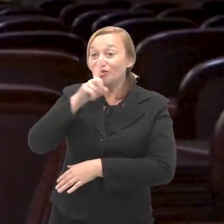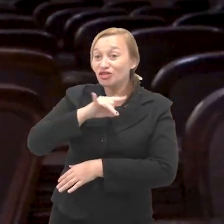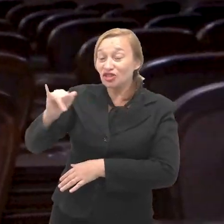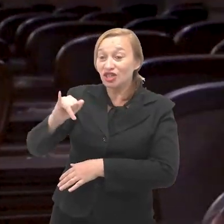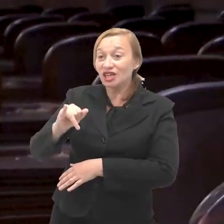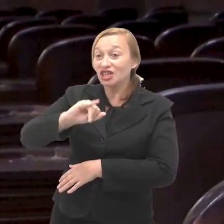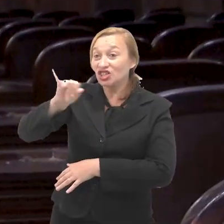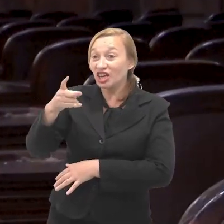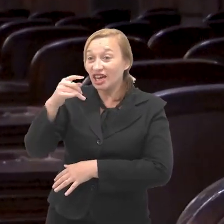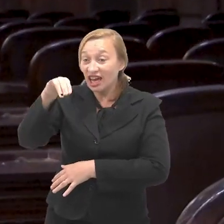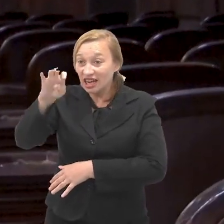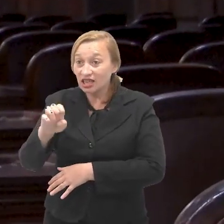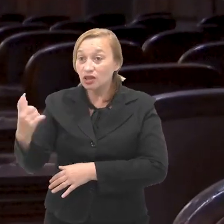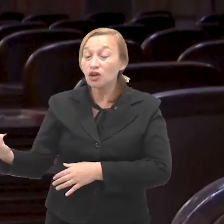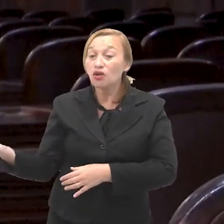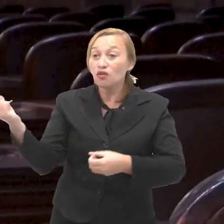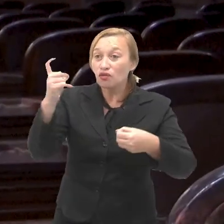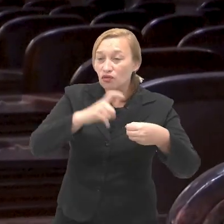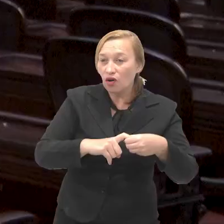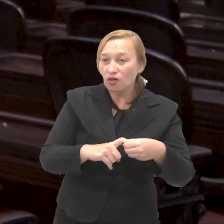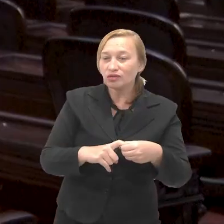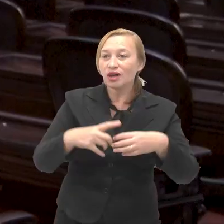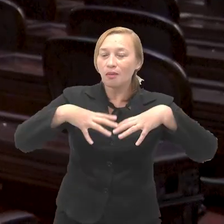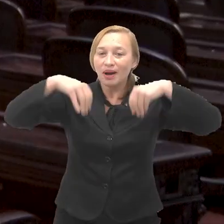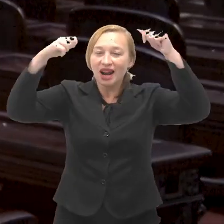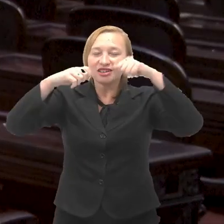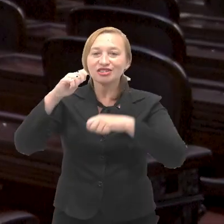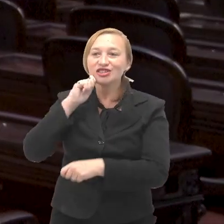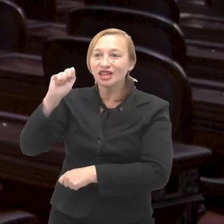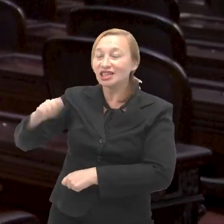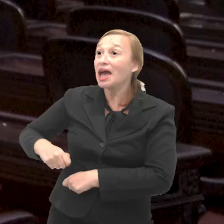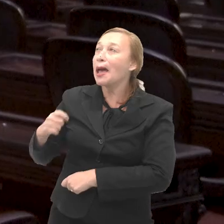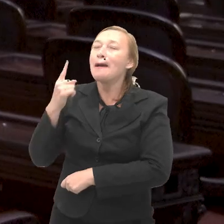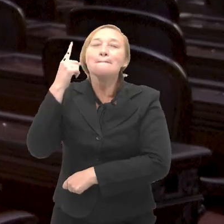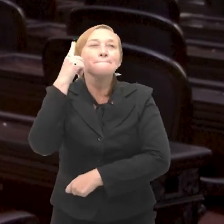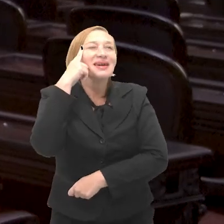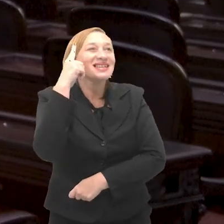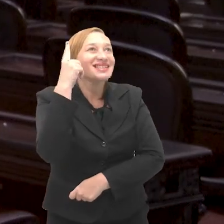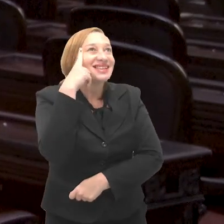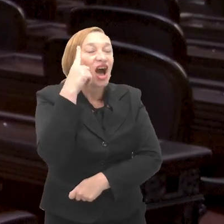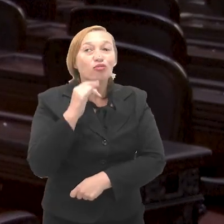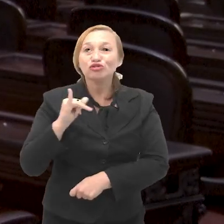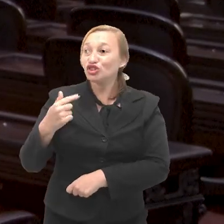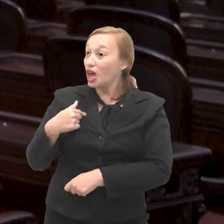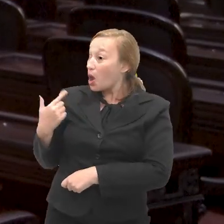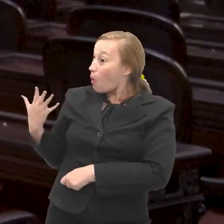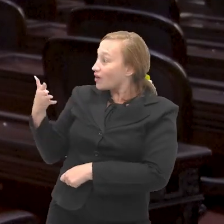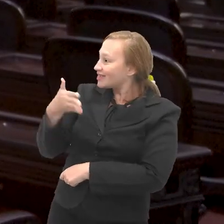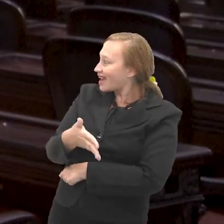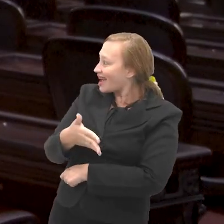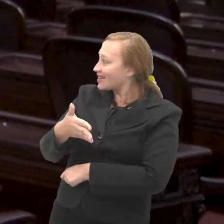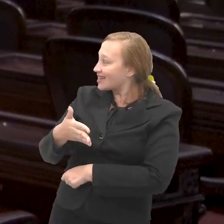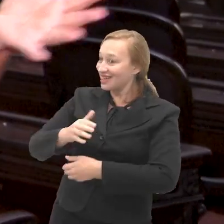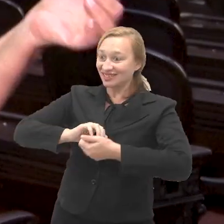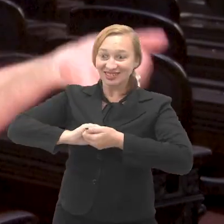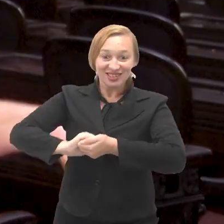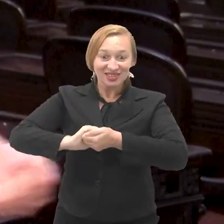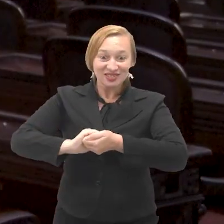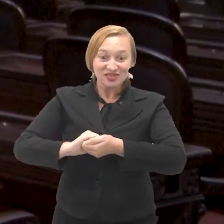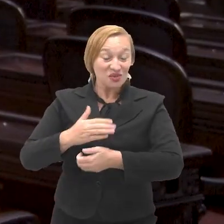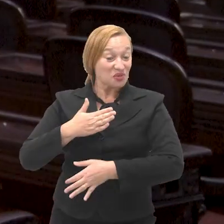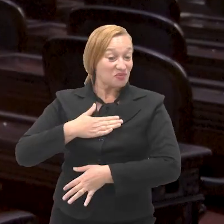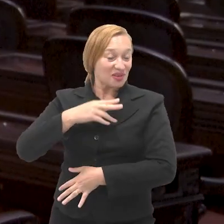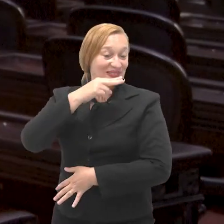Jaqueline Marins volta ao Tiradentes. E é muito bom pensar que algum dia eu vou entrar aqui de